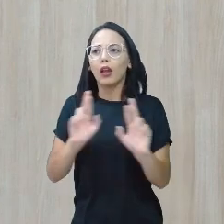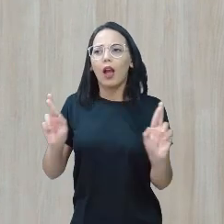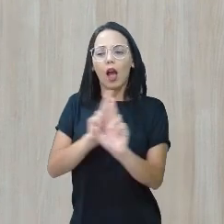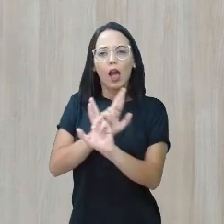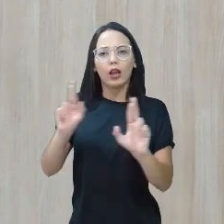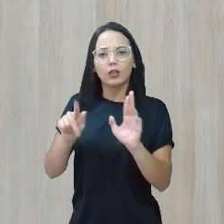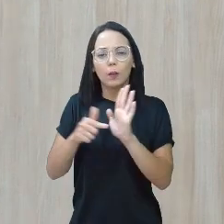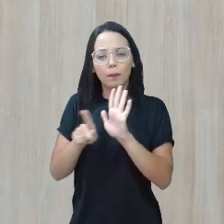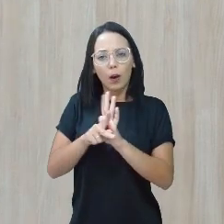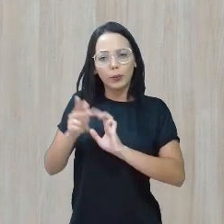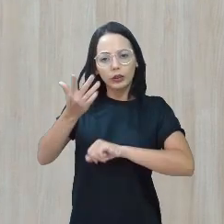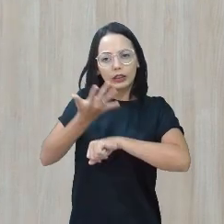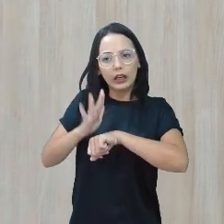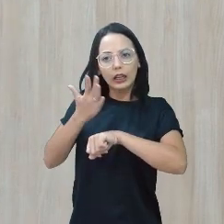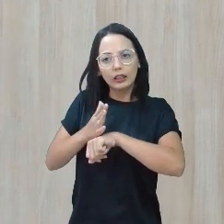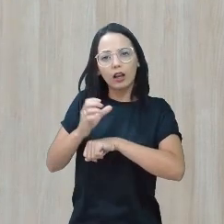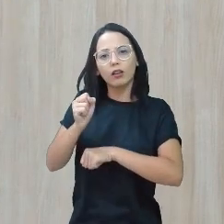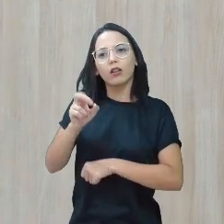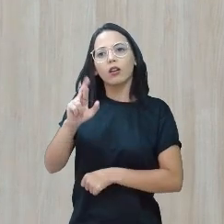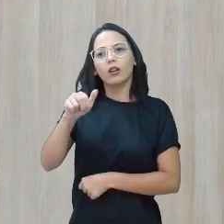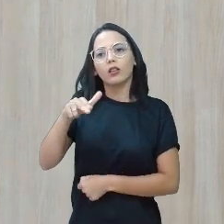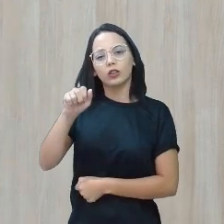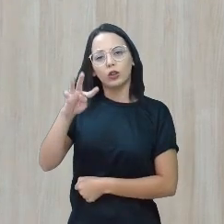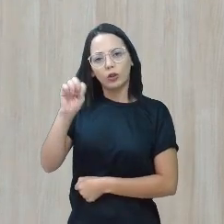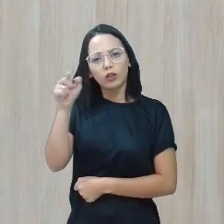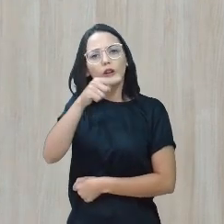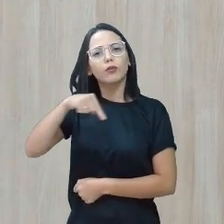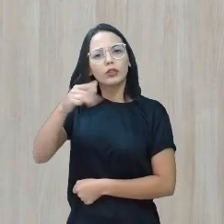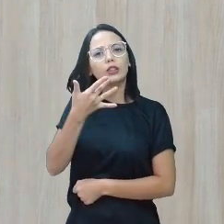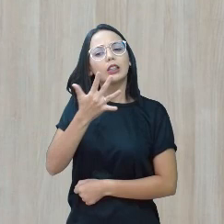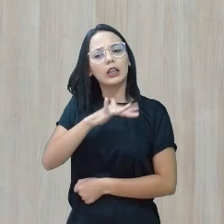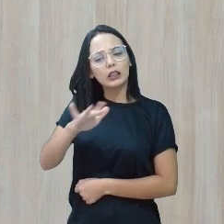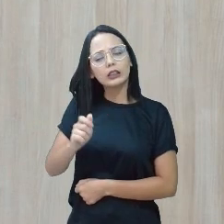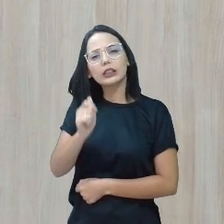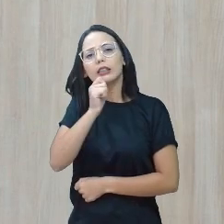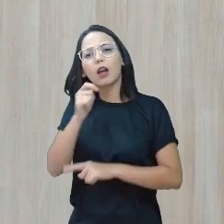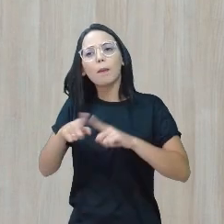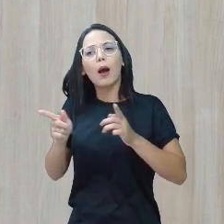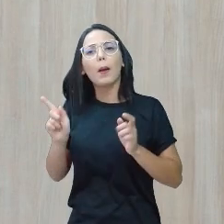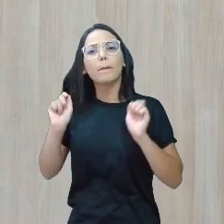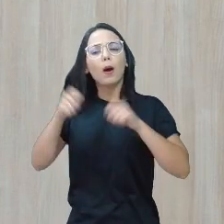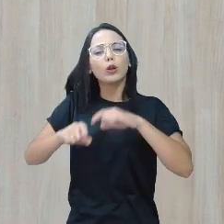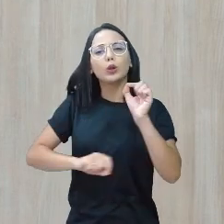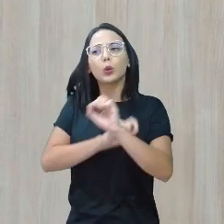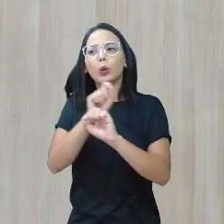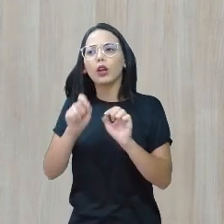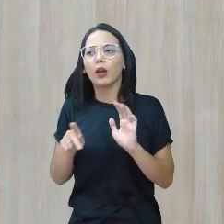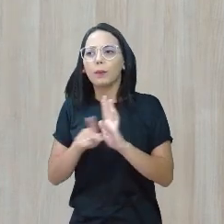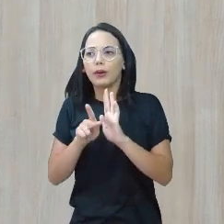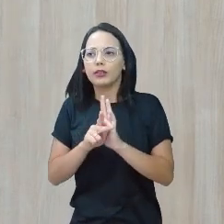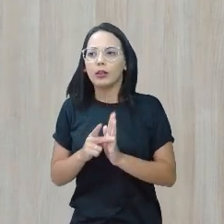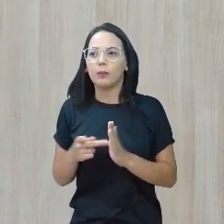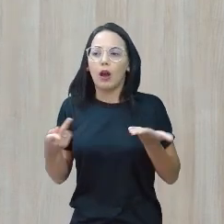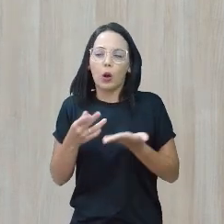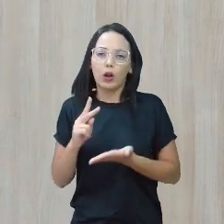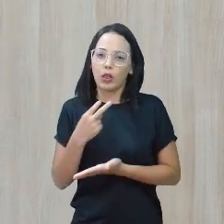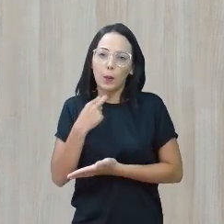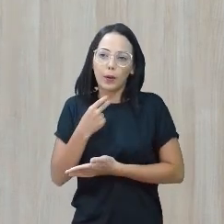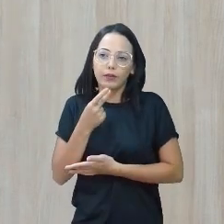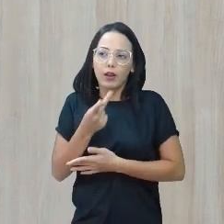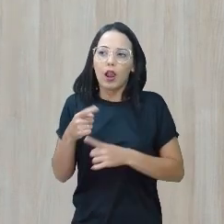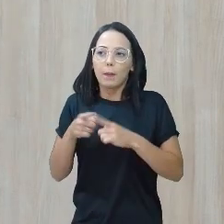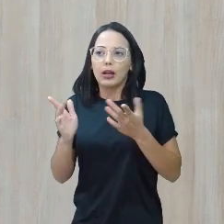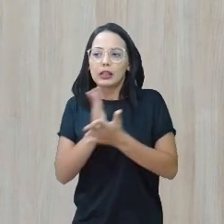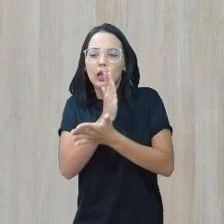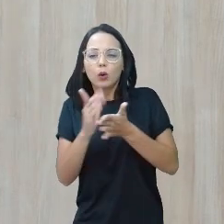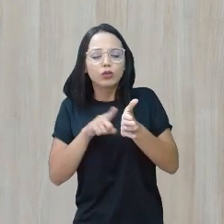você treinar astronauta. Então, você pode, como criança, mexer em aplicações. Aqui a gente não pode citar muitas, mas você pode